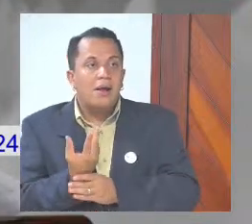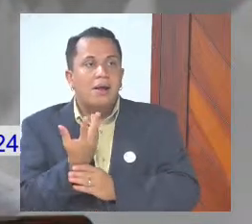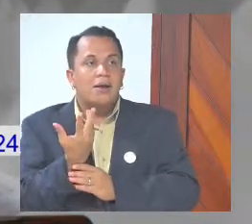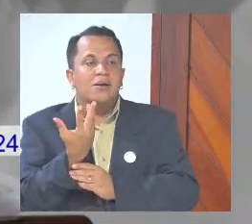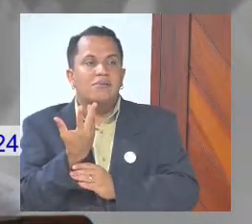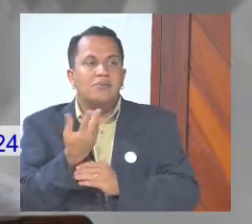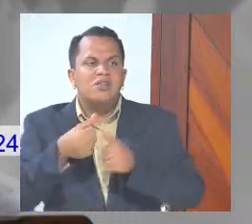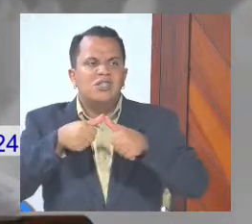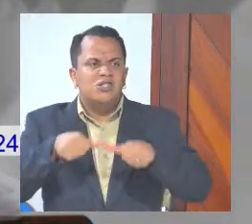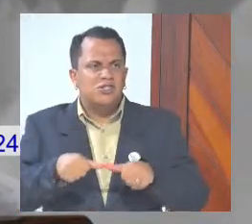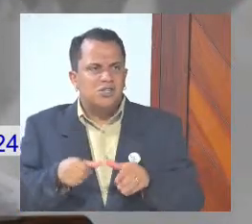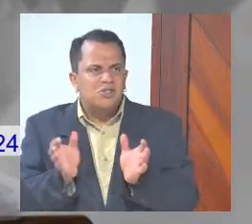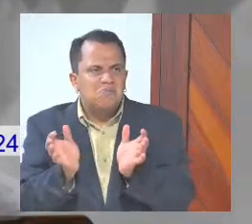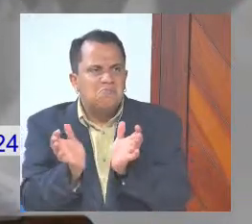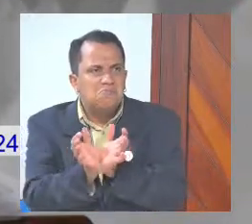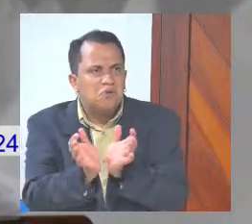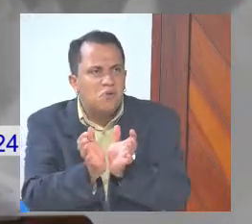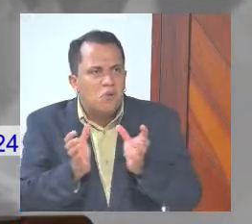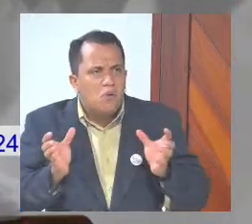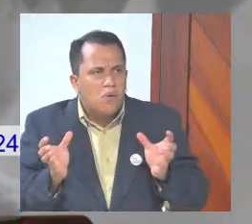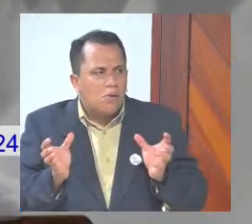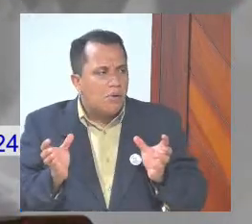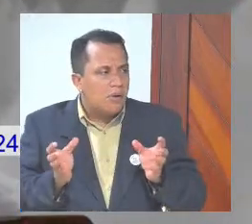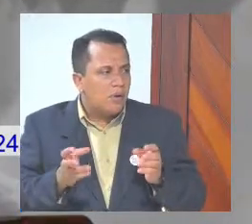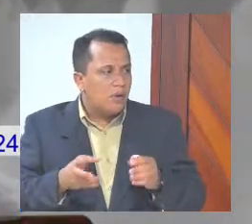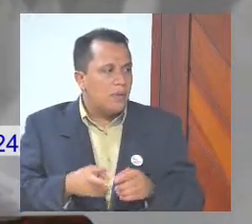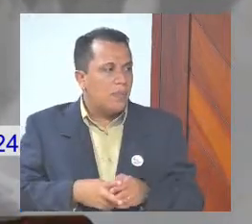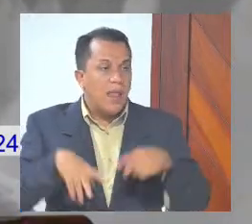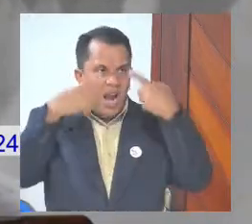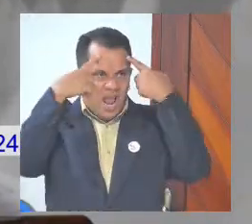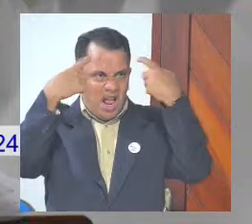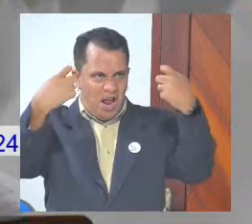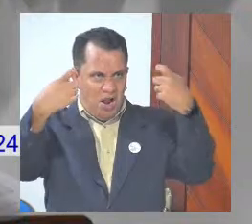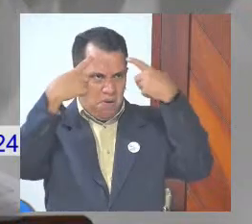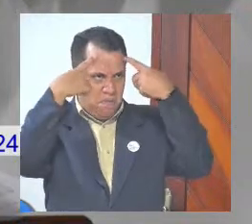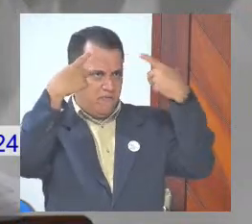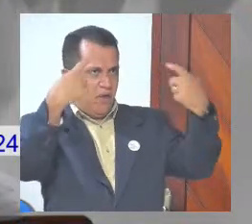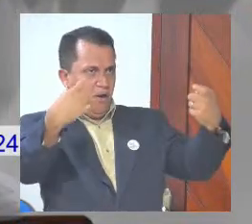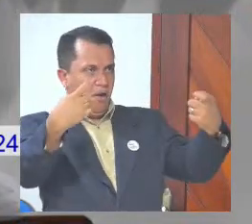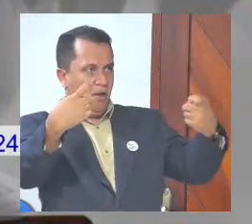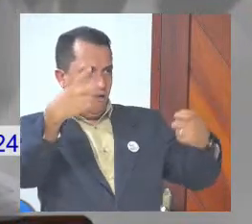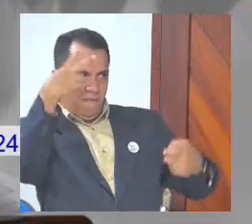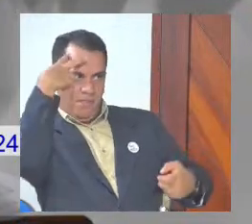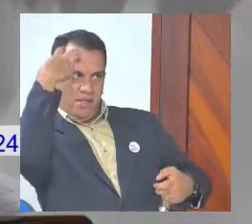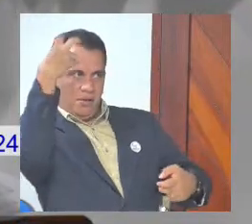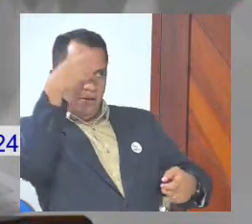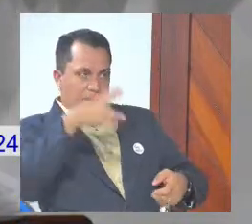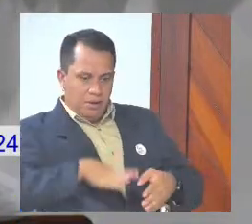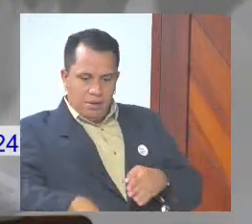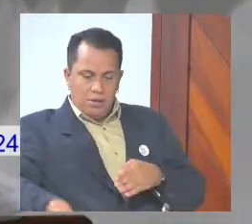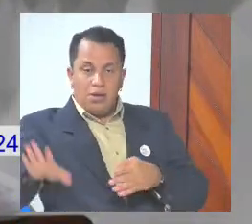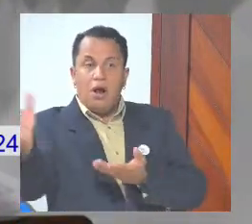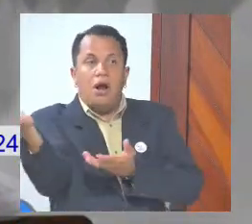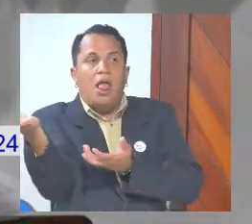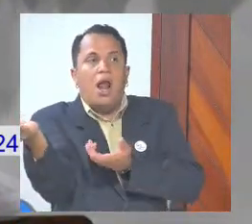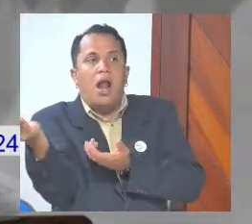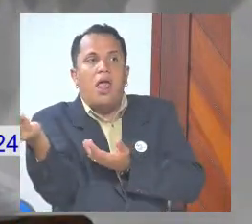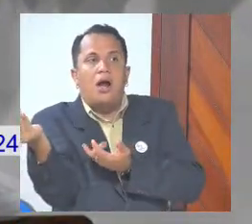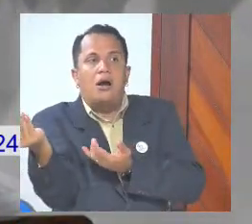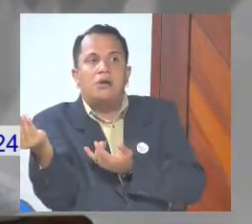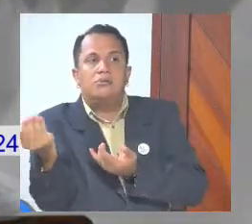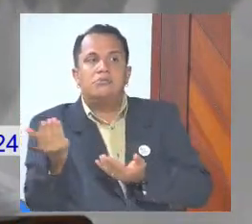que participar de tão tamanha violência intelectual para crianças e adolescentes.